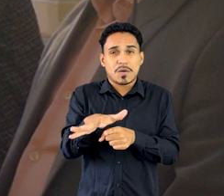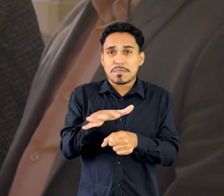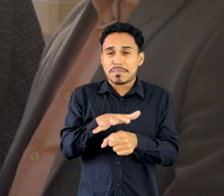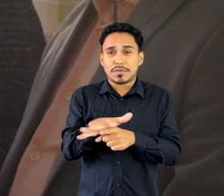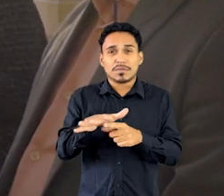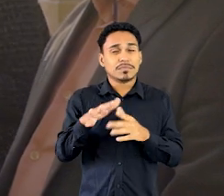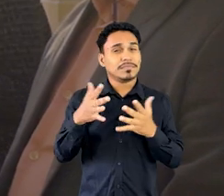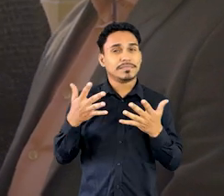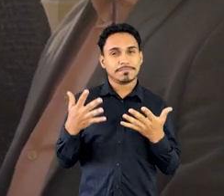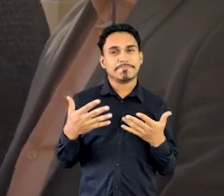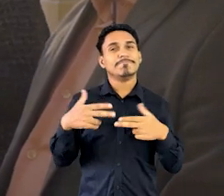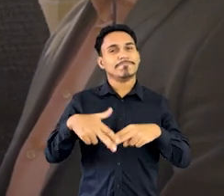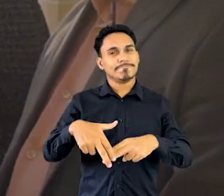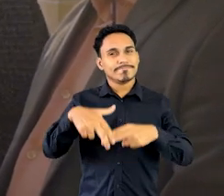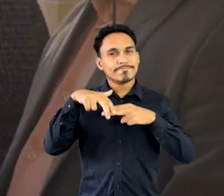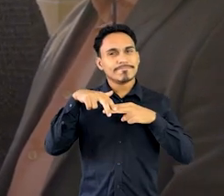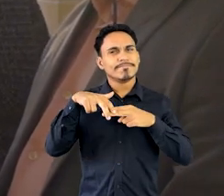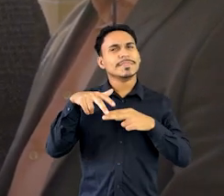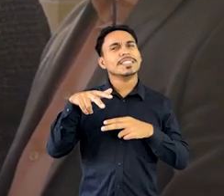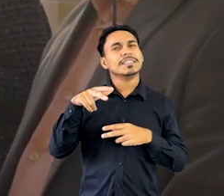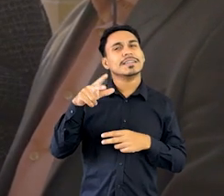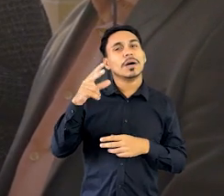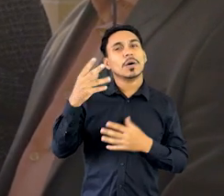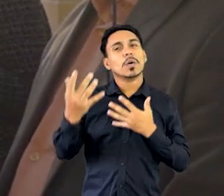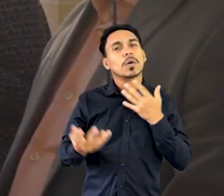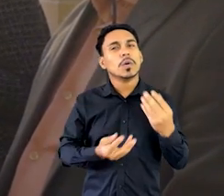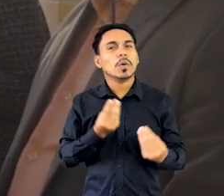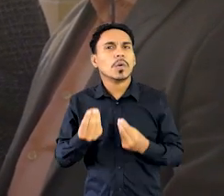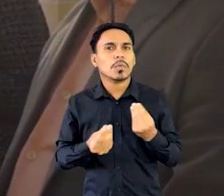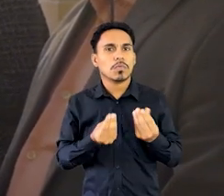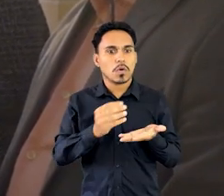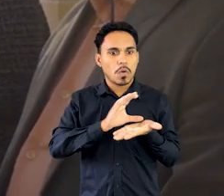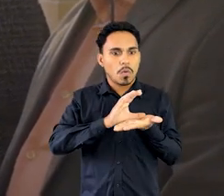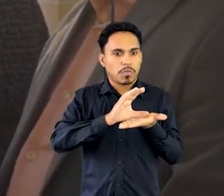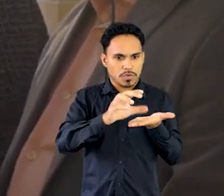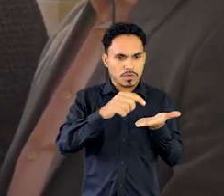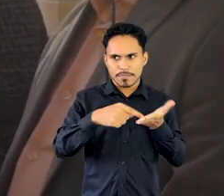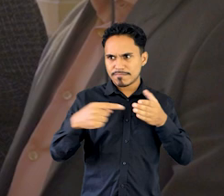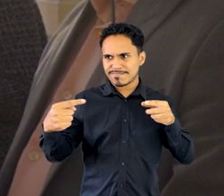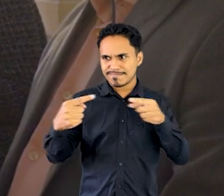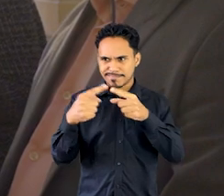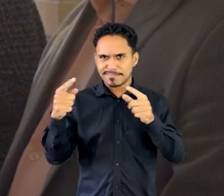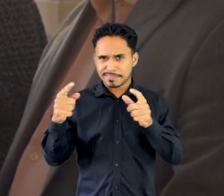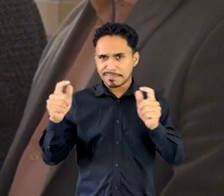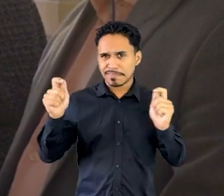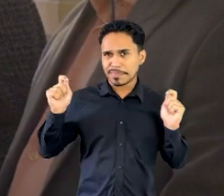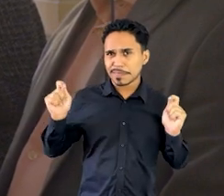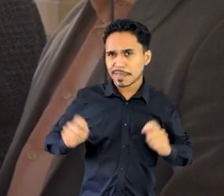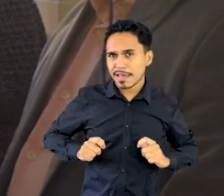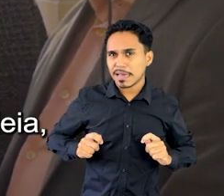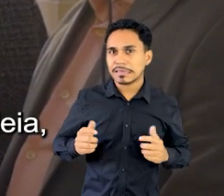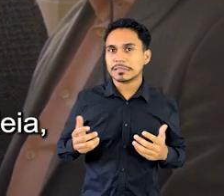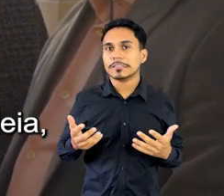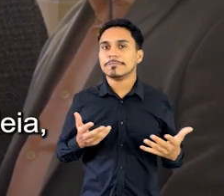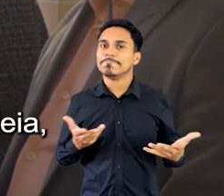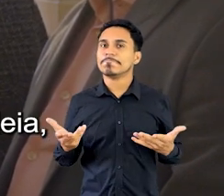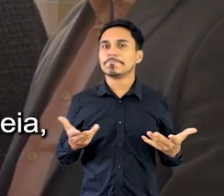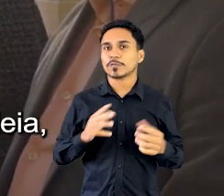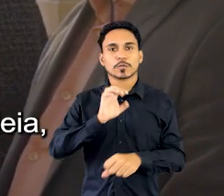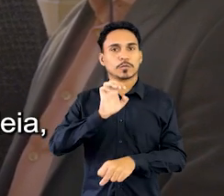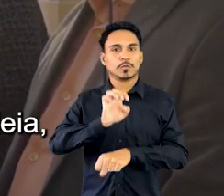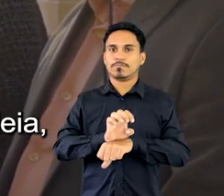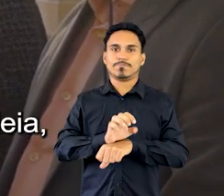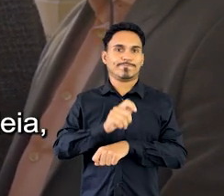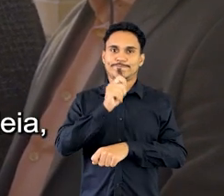expressivos e que trazem e remetem pra gente também a questão assim o como que esse orçamento vai dar conta né o estado ele